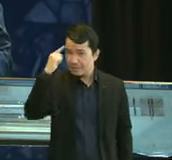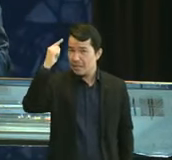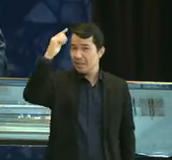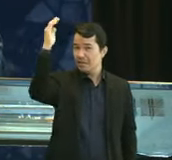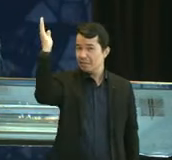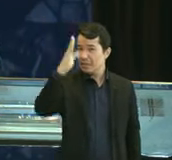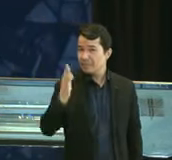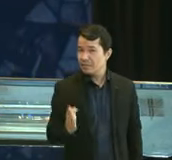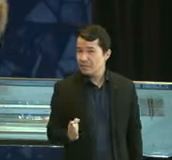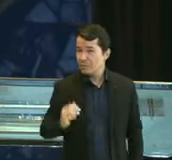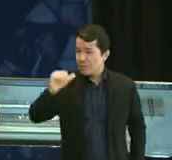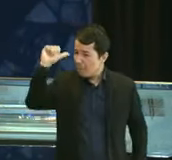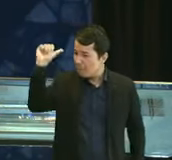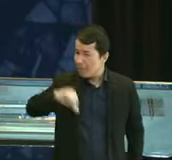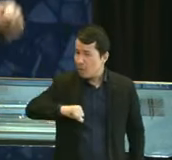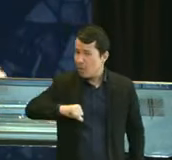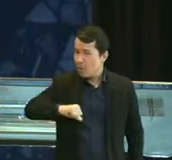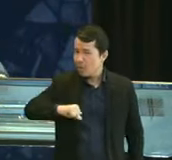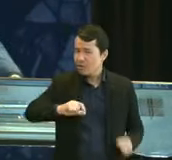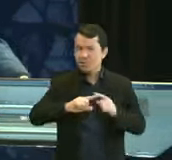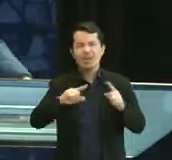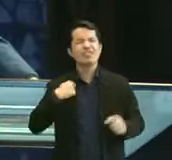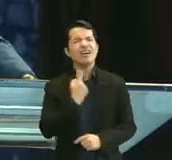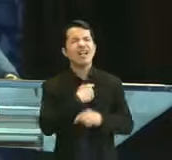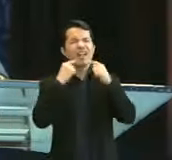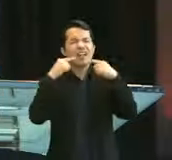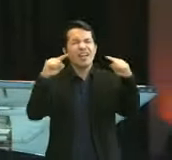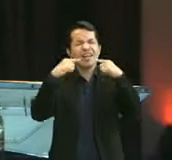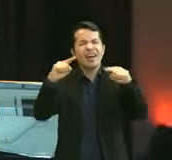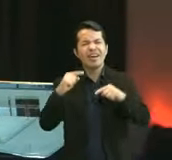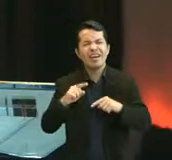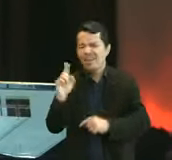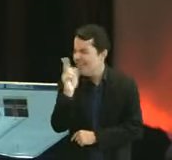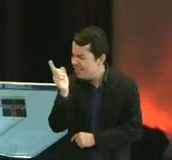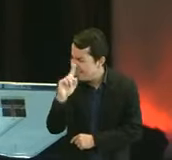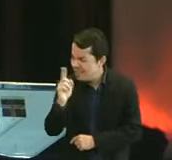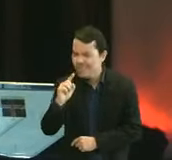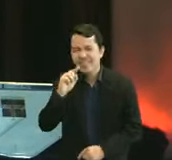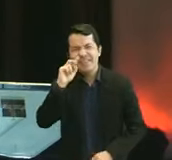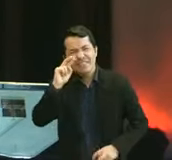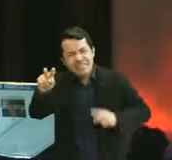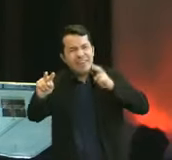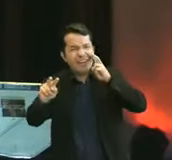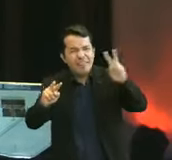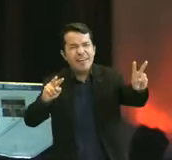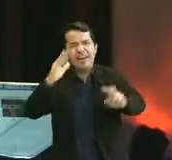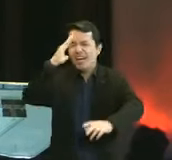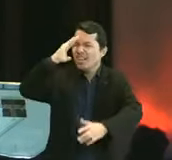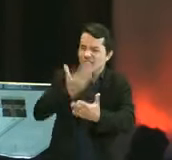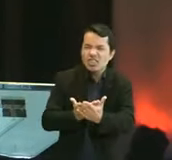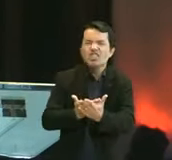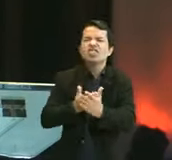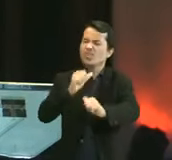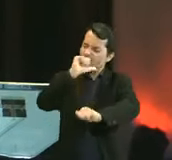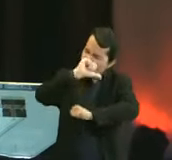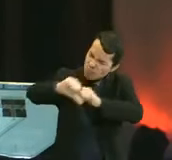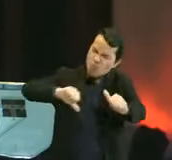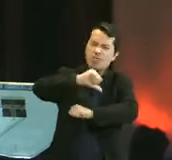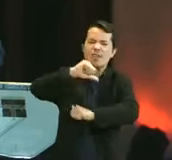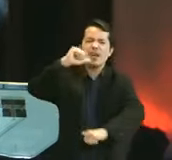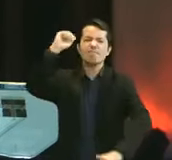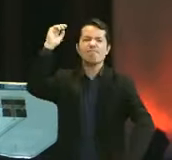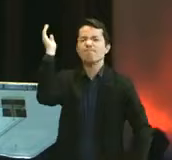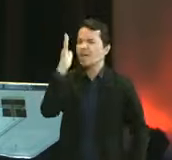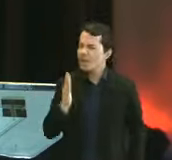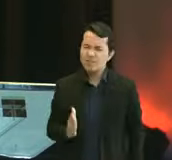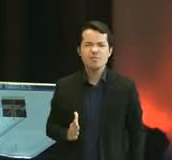nestes dias. Deus quer levantar mulheres cheias de fé nestes dias. Eu creio, esta é a terra que mana leite e